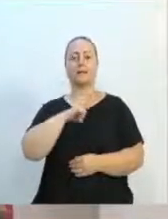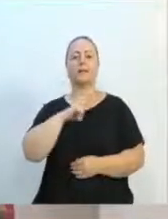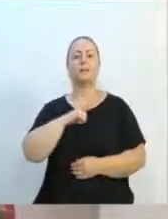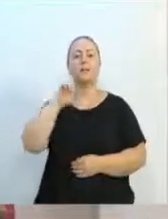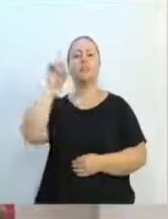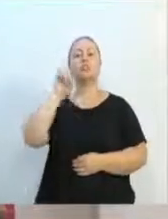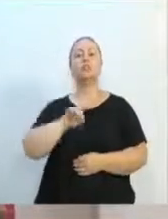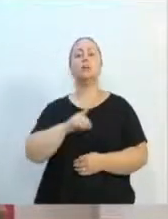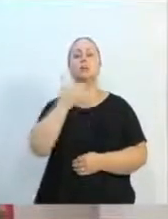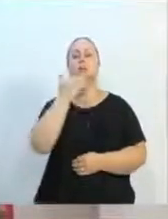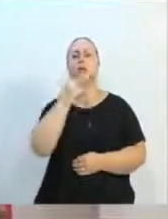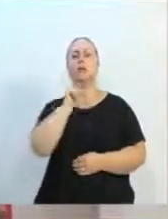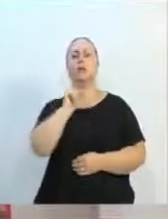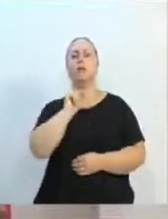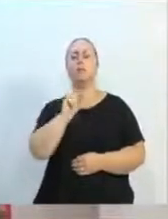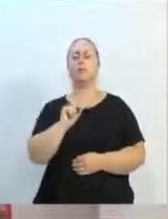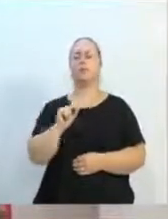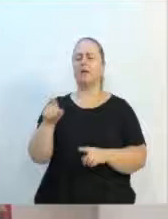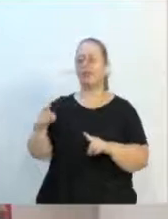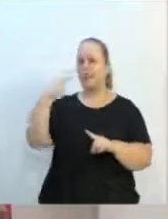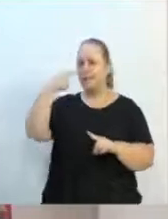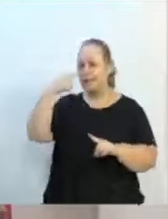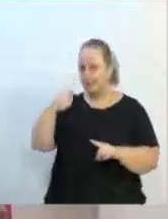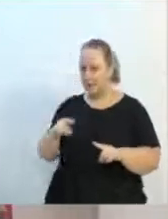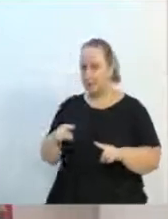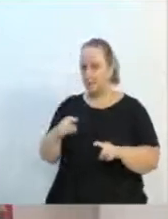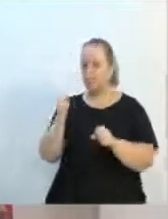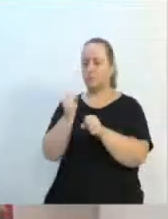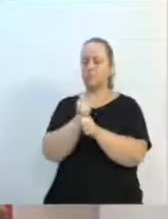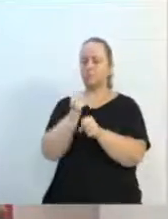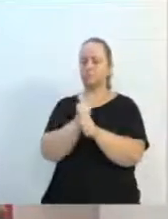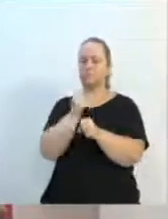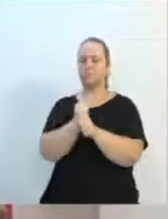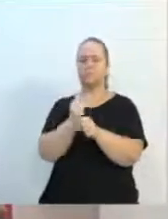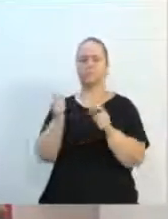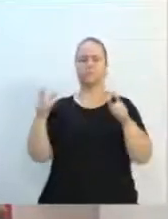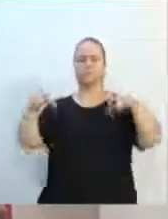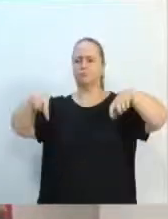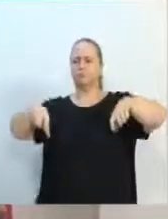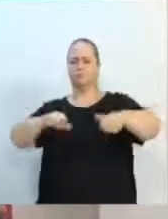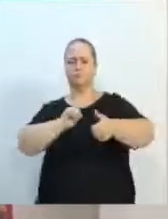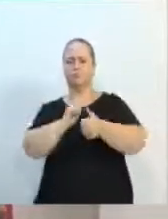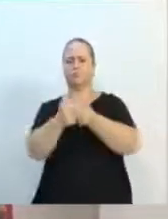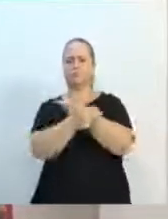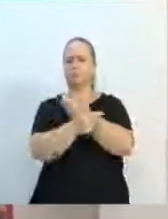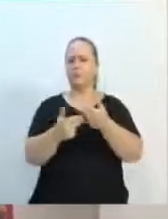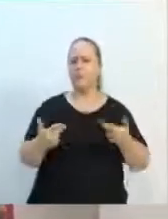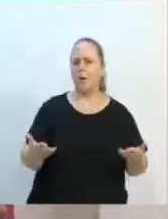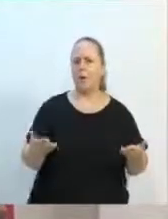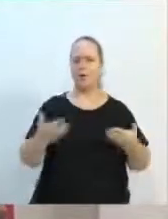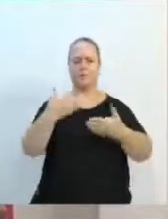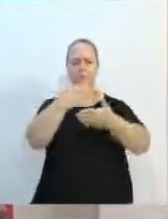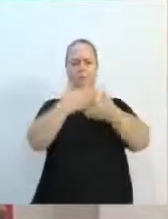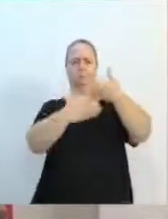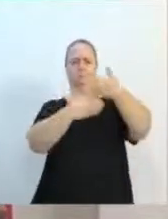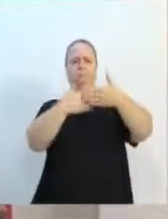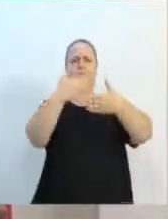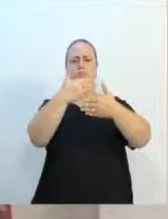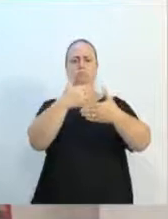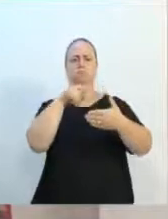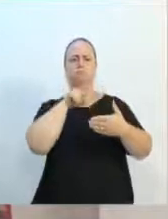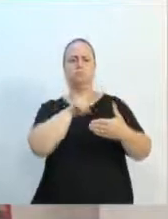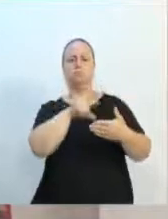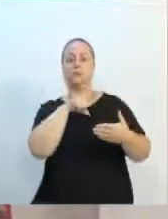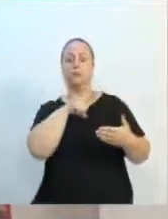que ficou sabendo que será construído quadras de esporte, que será construído um muro de contenção, outras